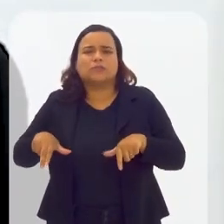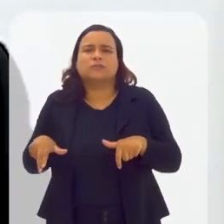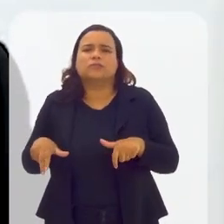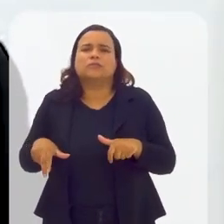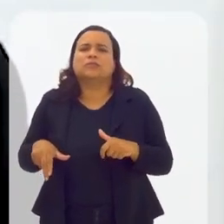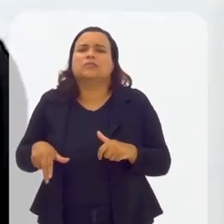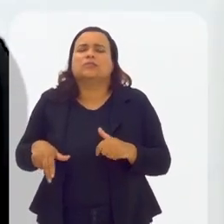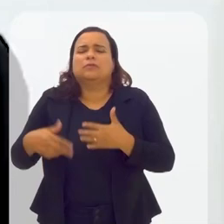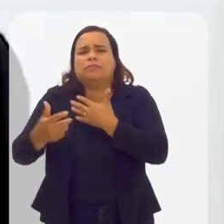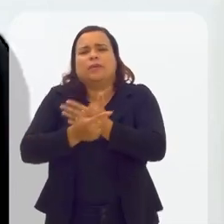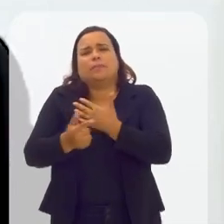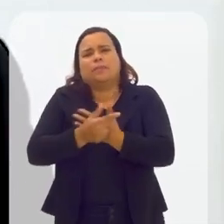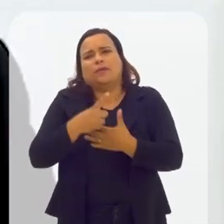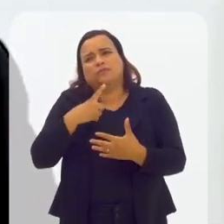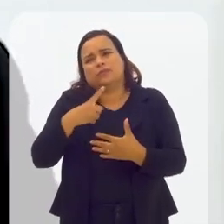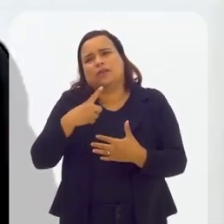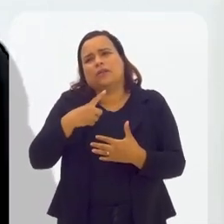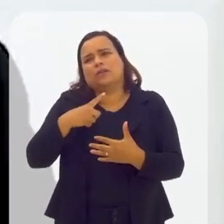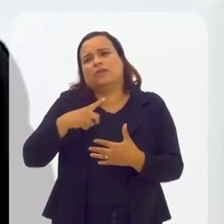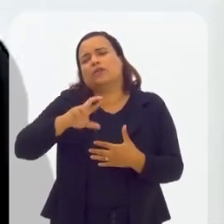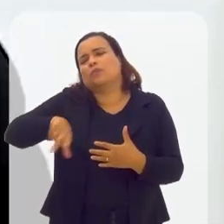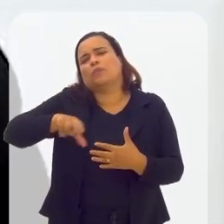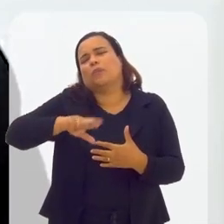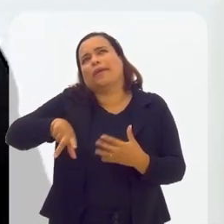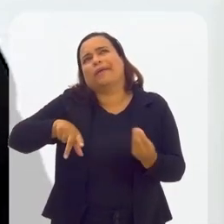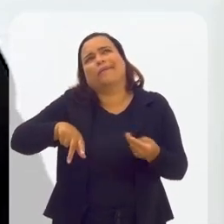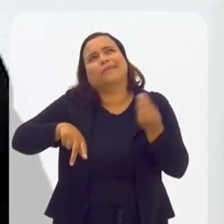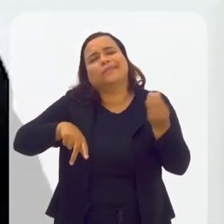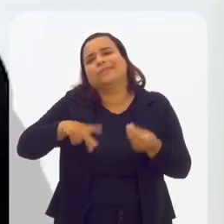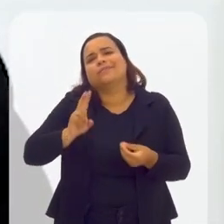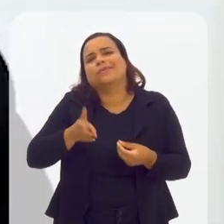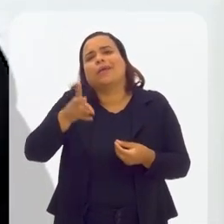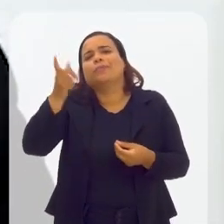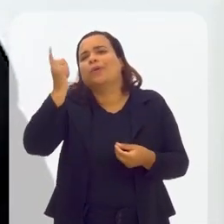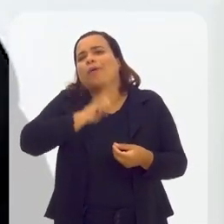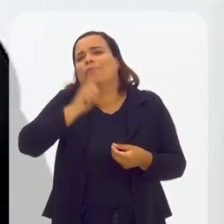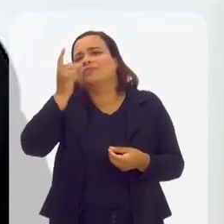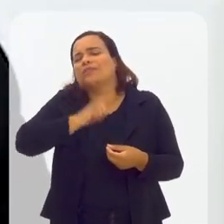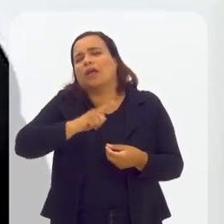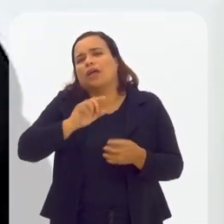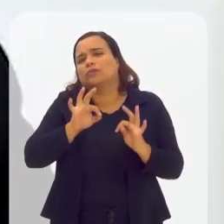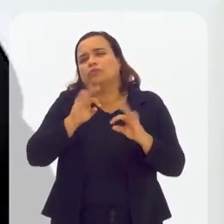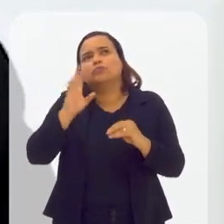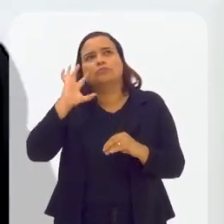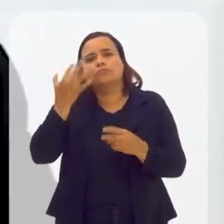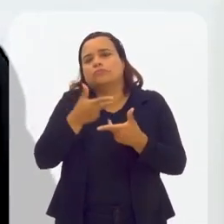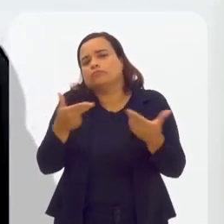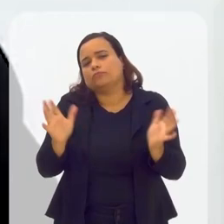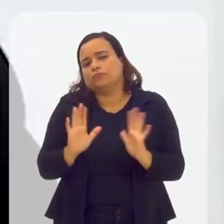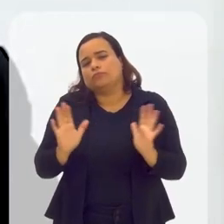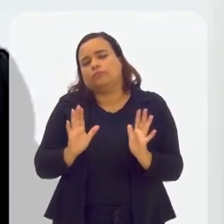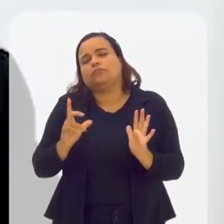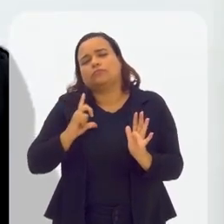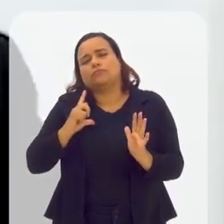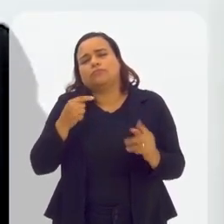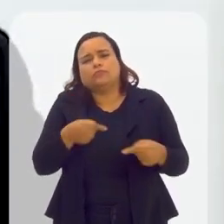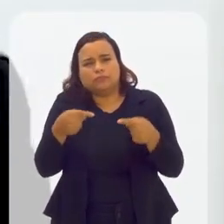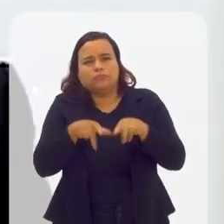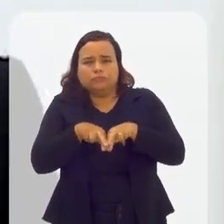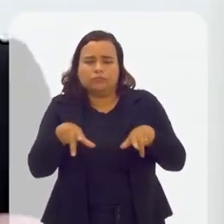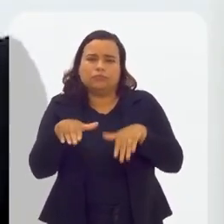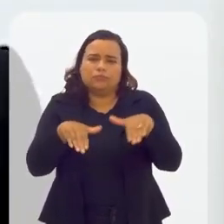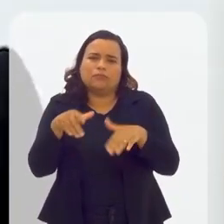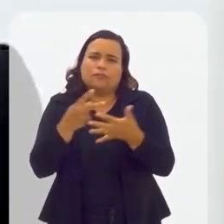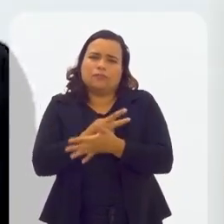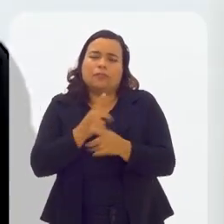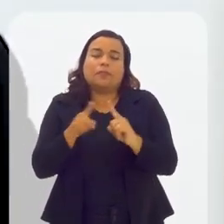esses fóruns, eles têm um papel, nem sempre eles conseguem até encaminhar soluções, porque tem